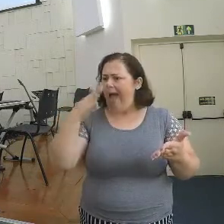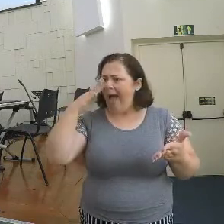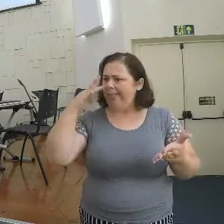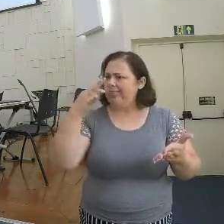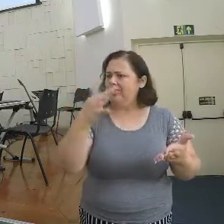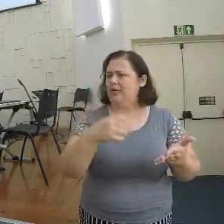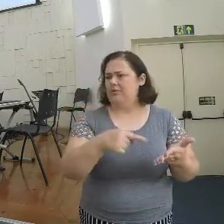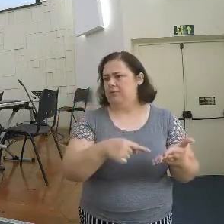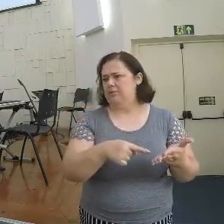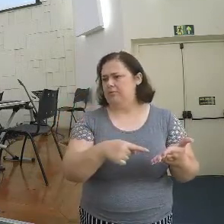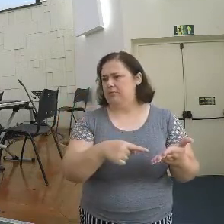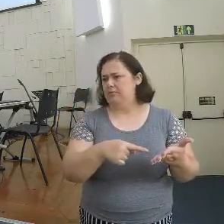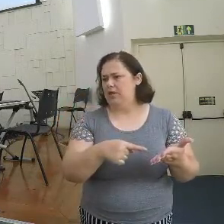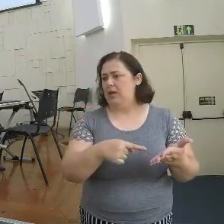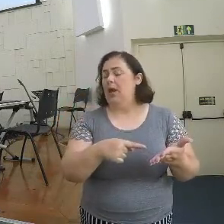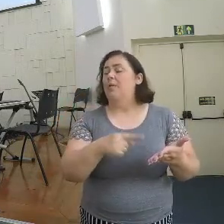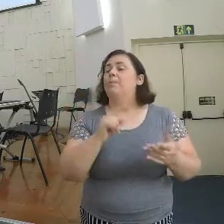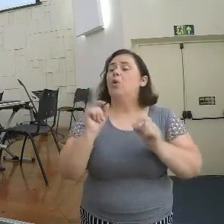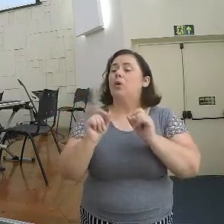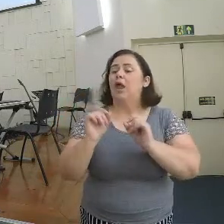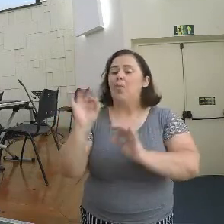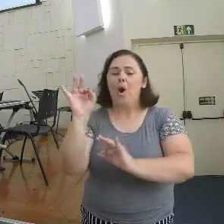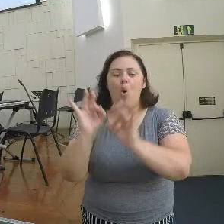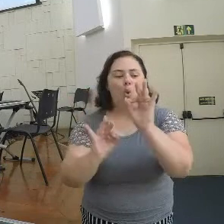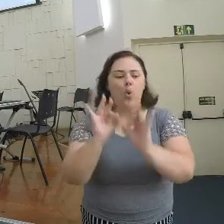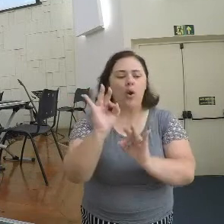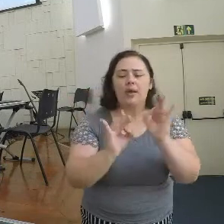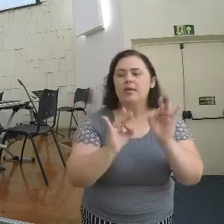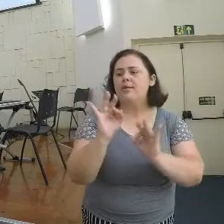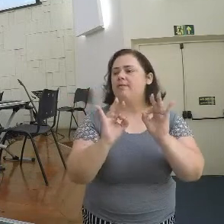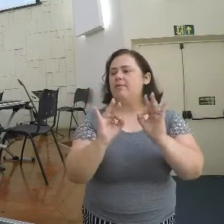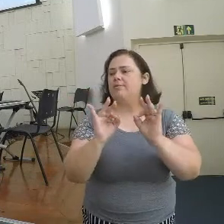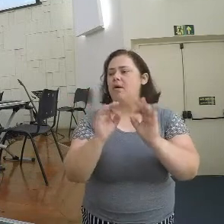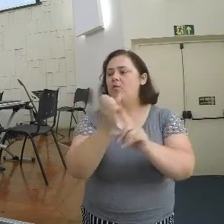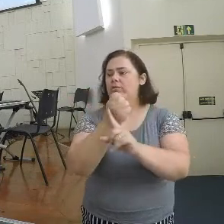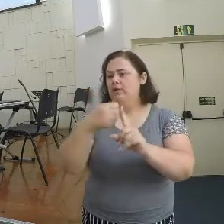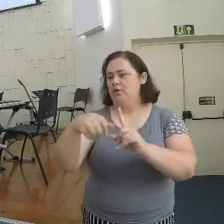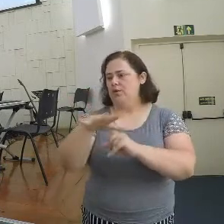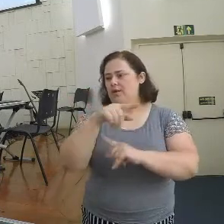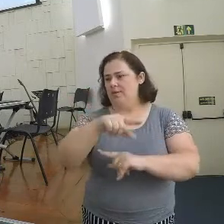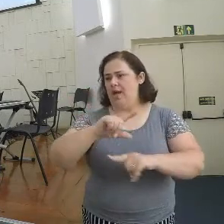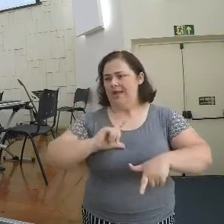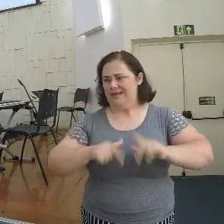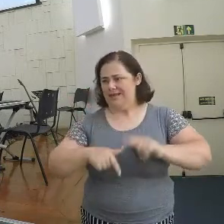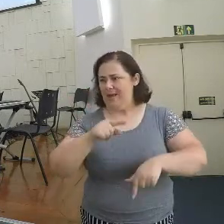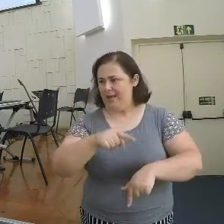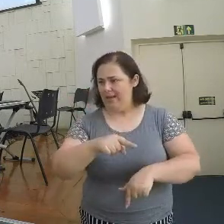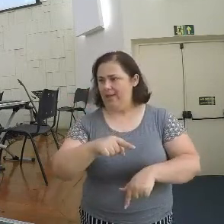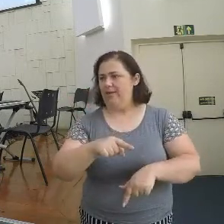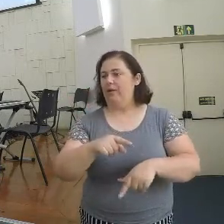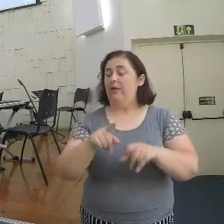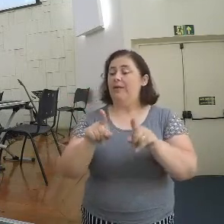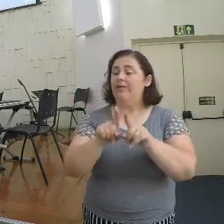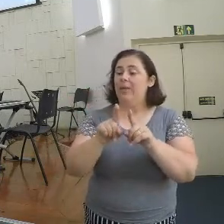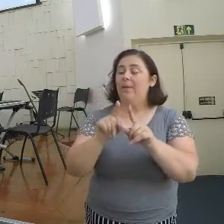diz respeito à organização política e social de Israel. Aquilo que diz respeito ao